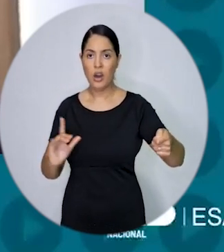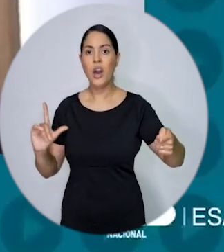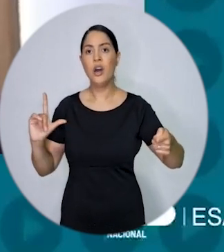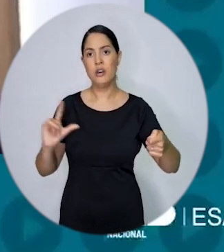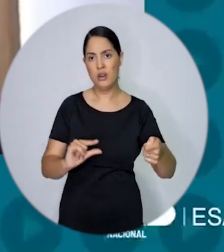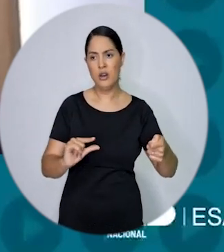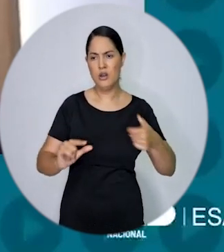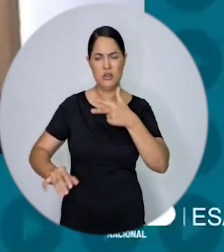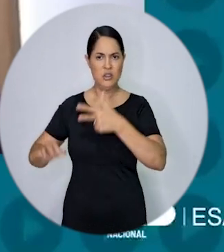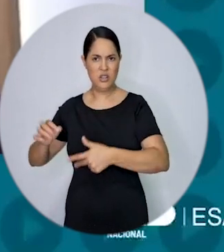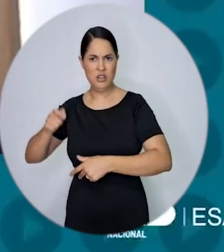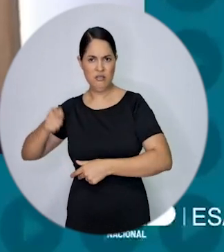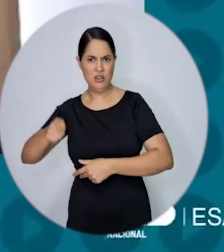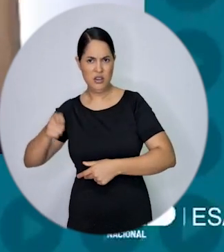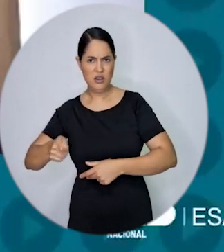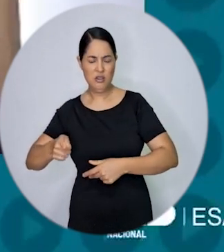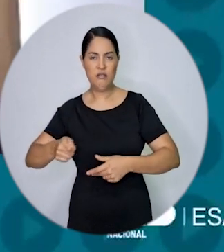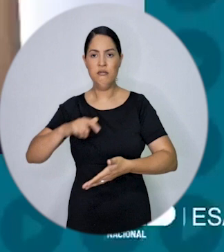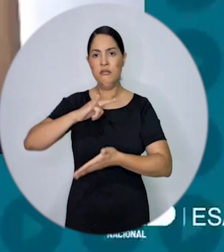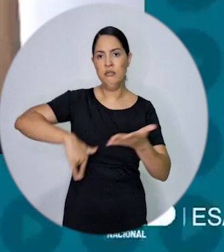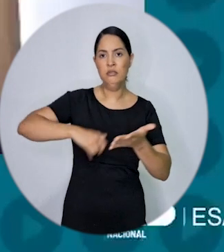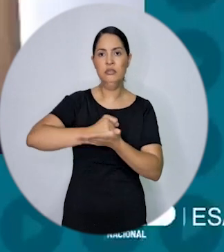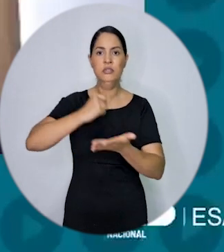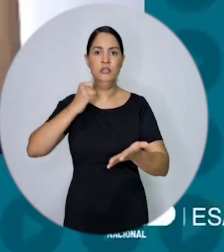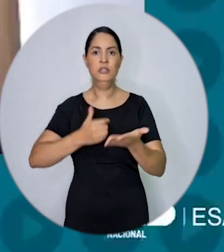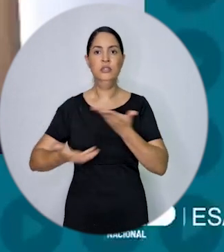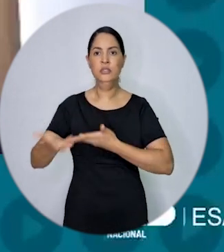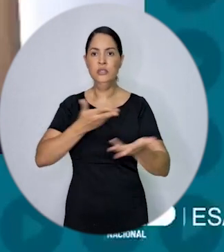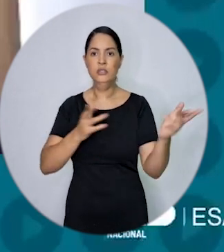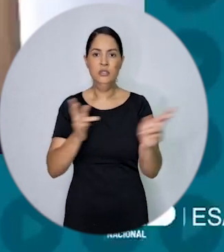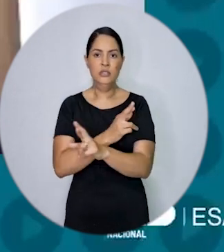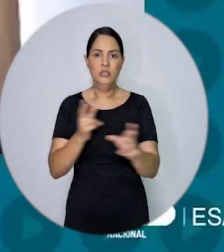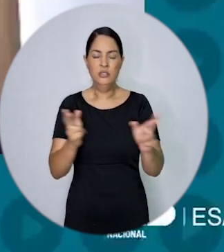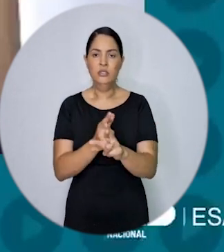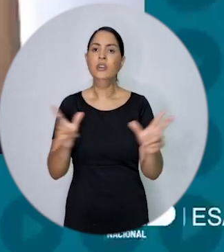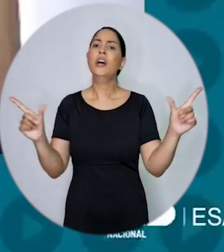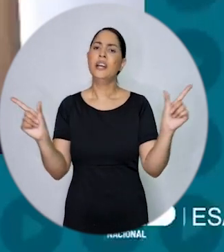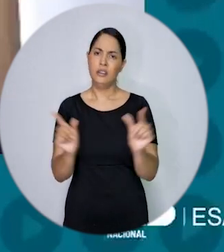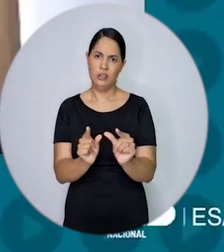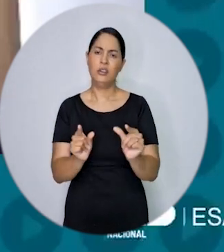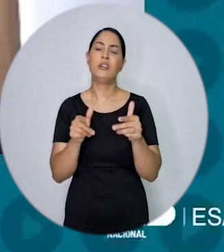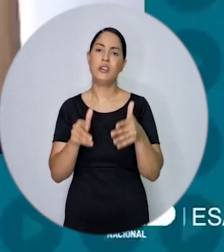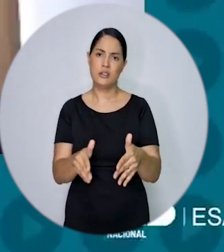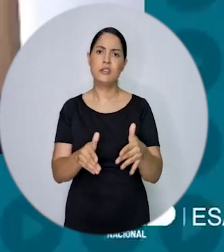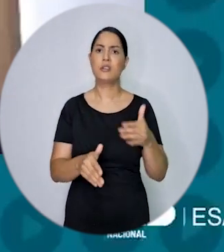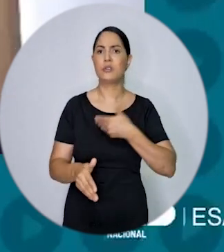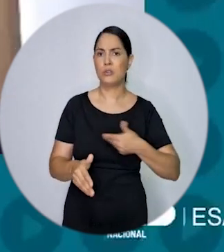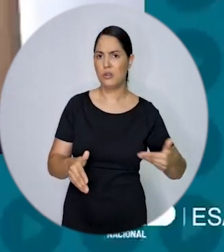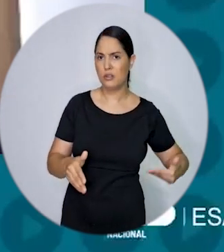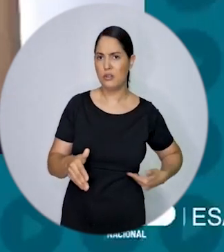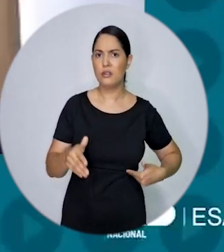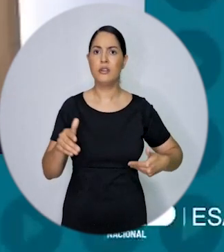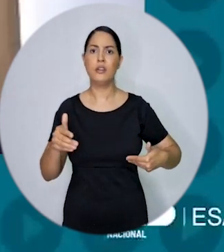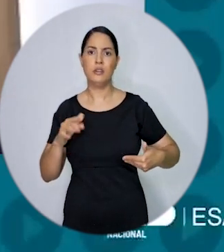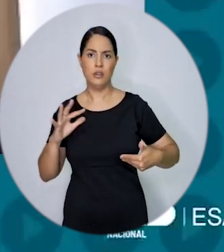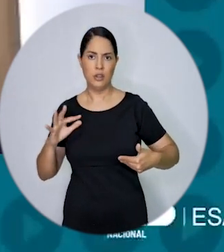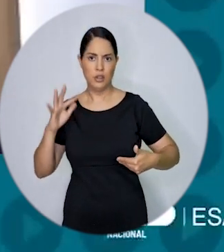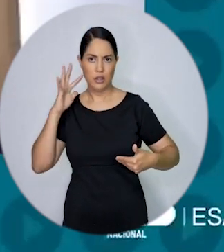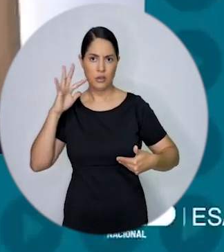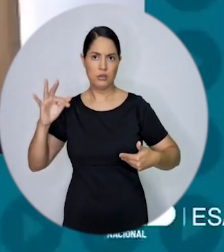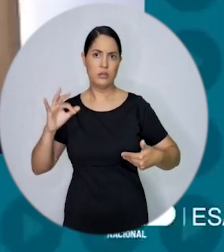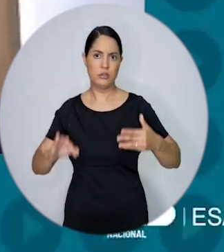né, nas relações contratuais e obrigacionais. E, num primeiro momento, o objetivo dessa